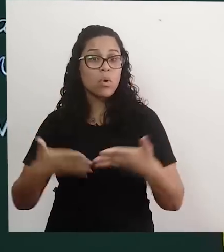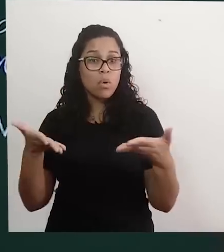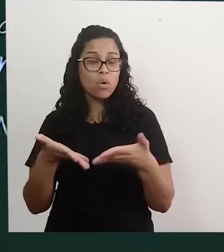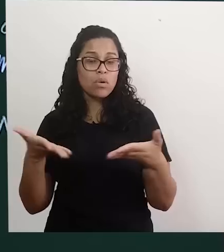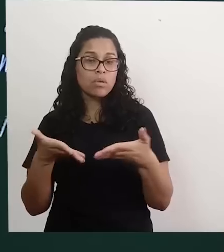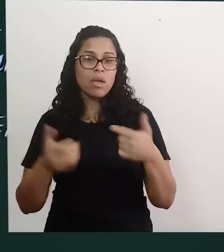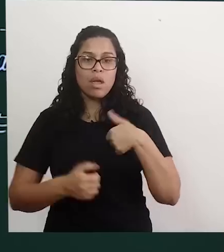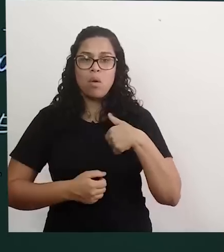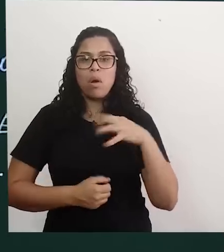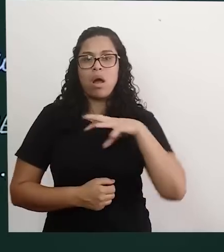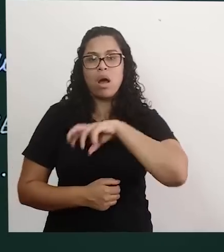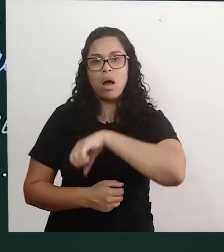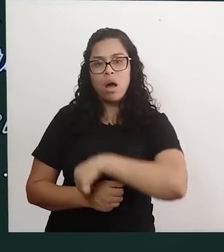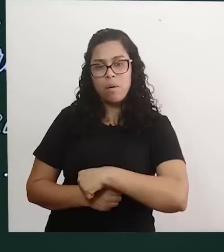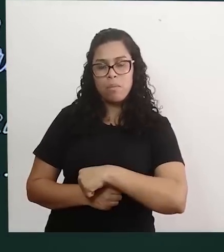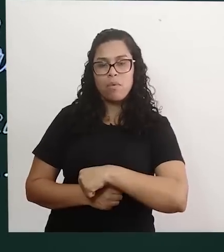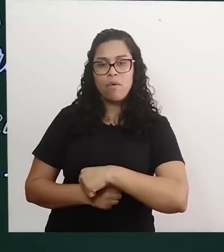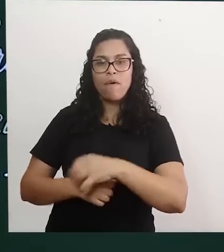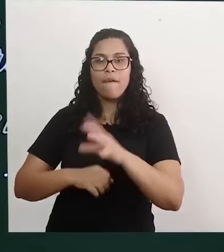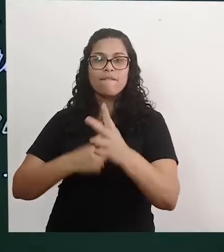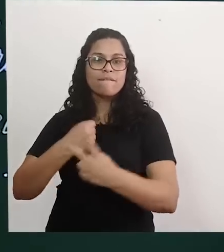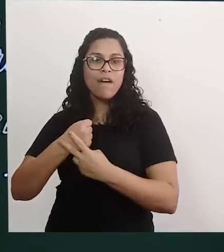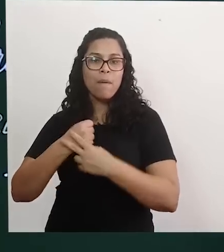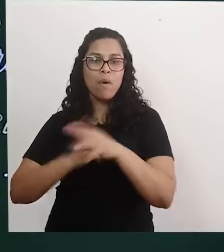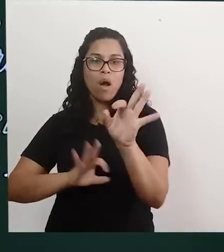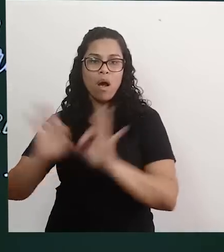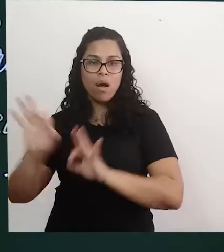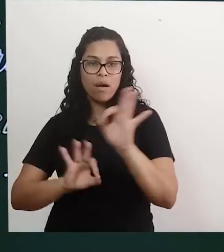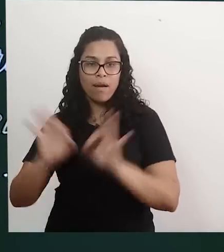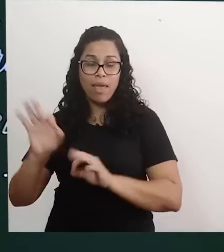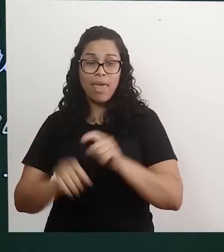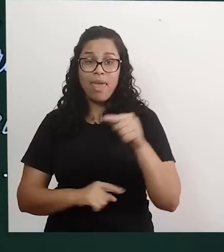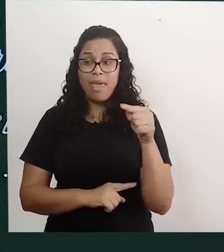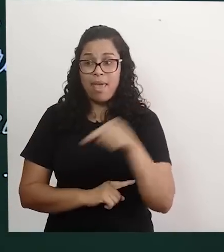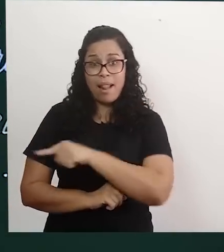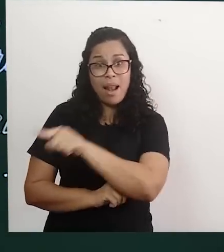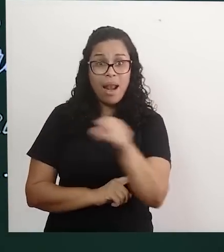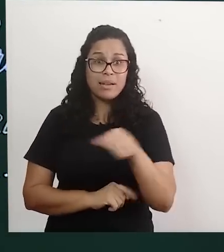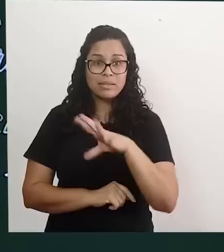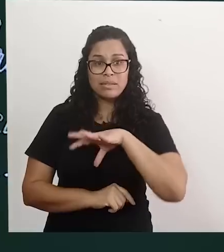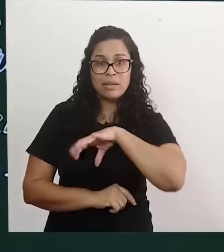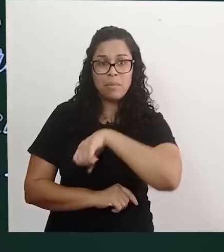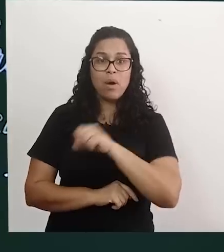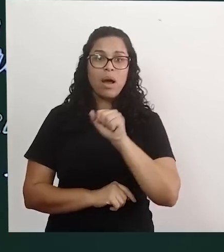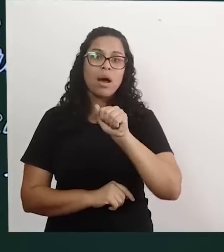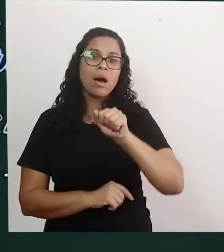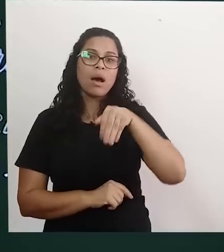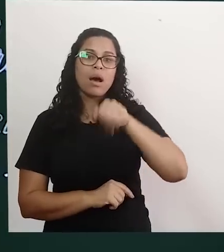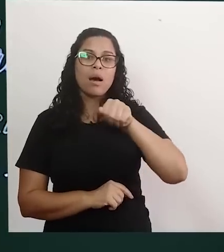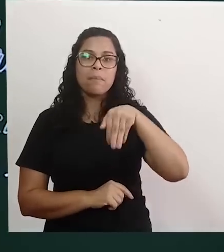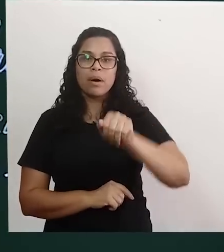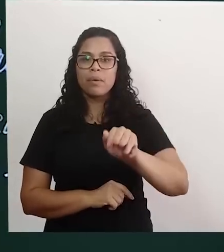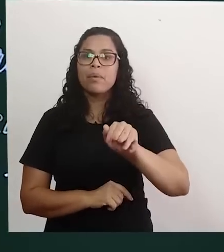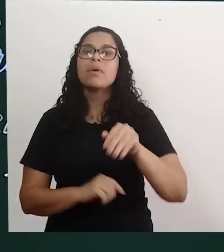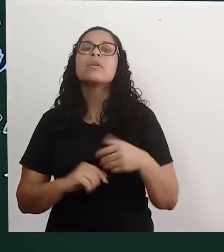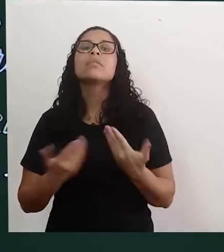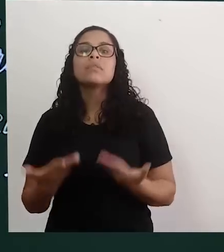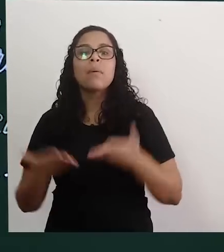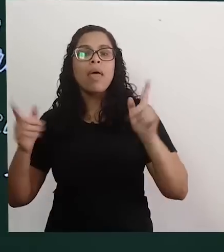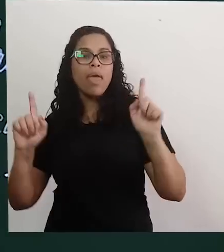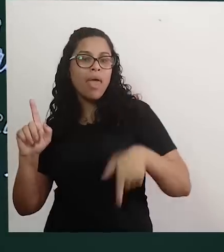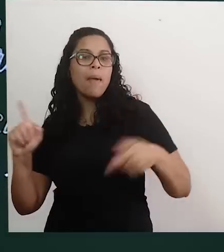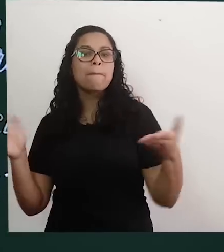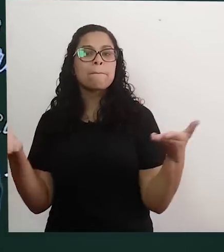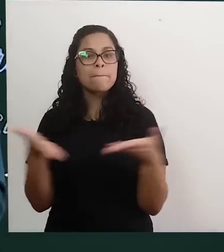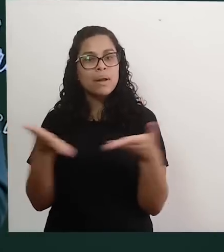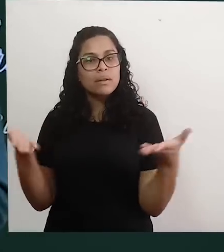Eu amo, tu amas, ele ama, nós amamos, eles amam. Quando eu digo eles amam, esse amam aí que está no